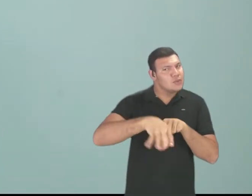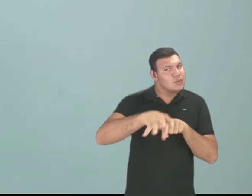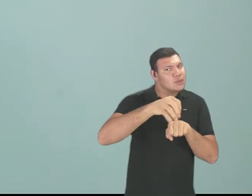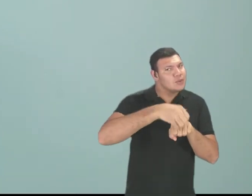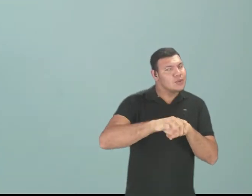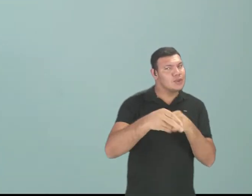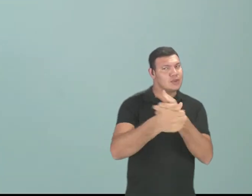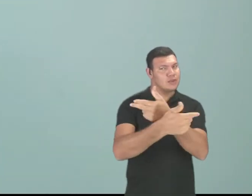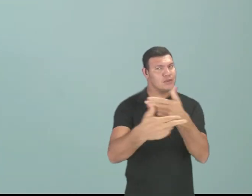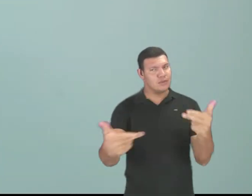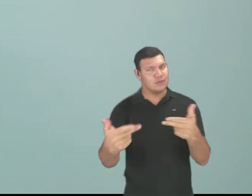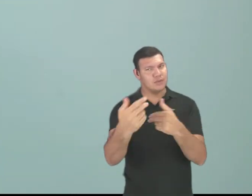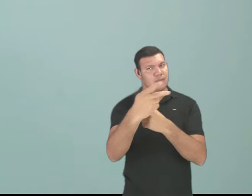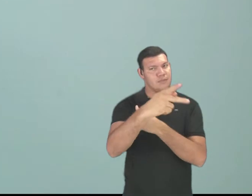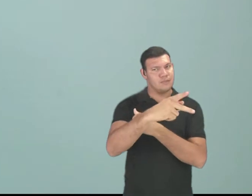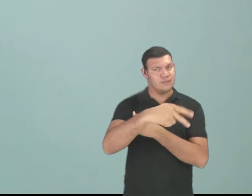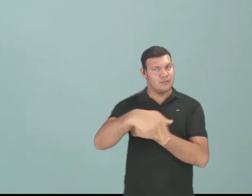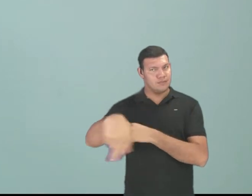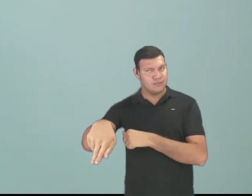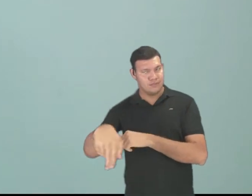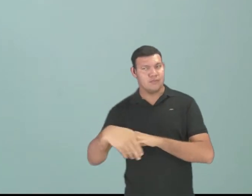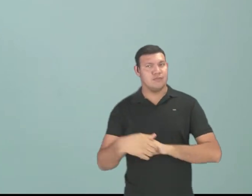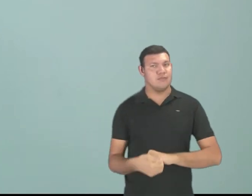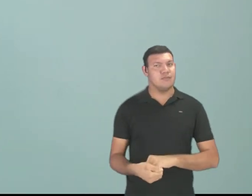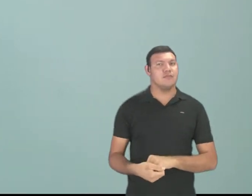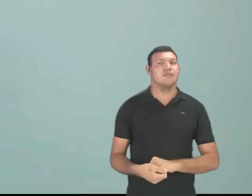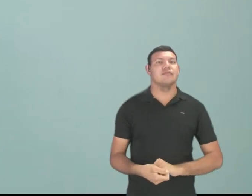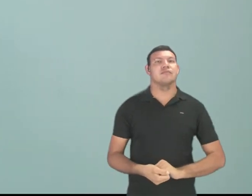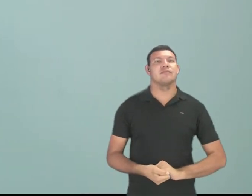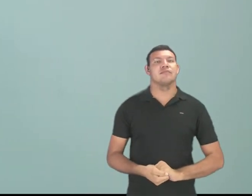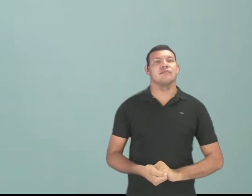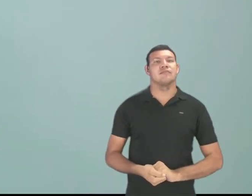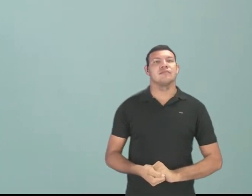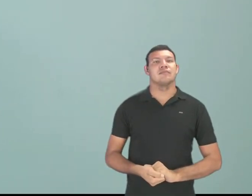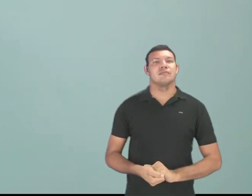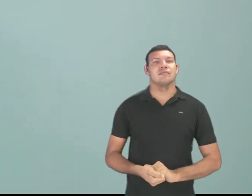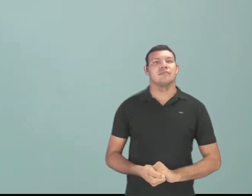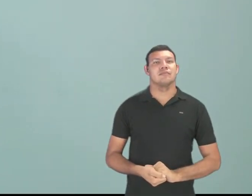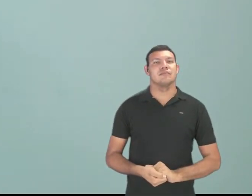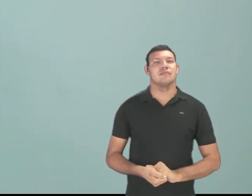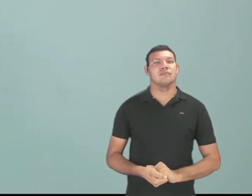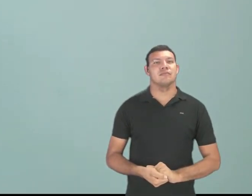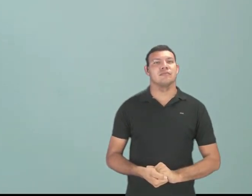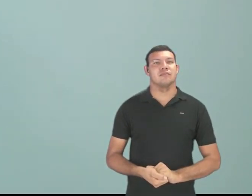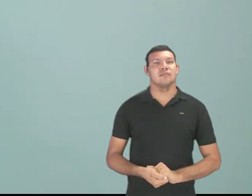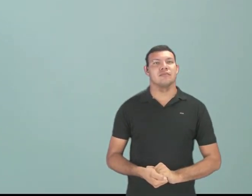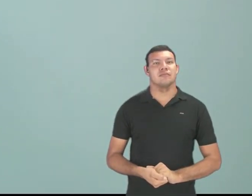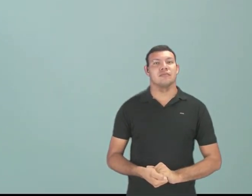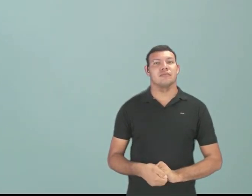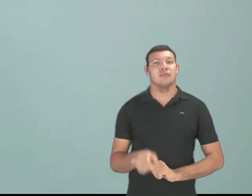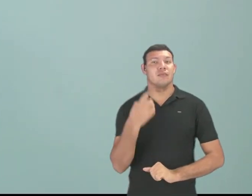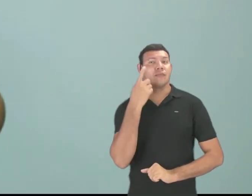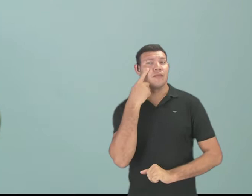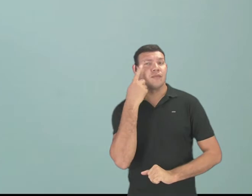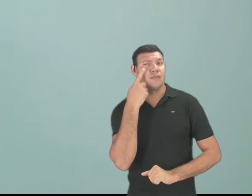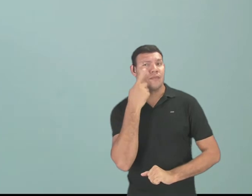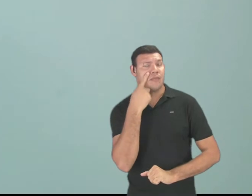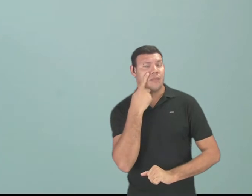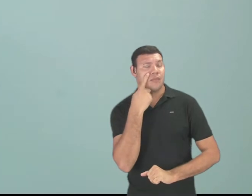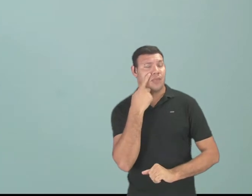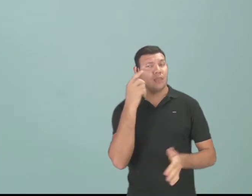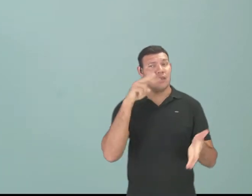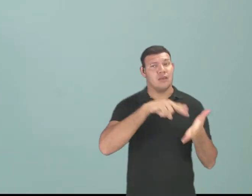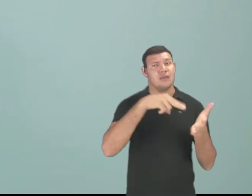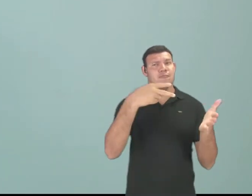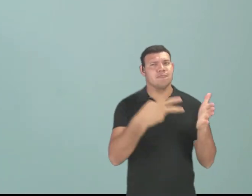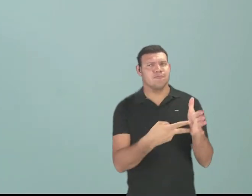objeto. Ok? So let's go on. Follow me here. Antes de a gente começar, vamos ler um pouquinho da definição, para que a gente